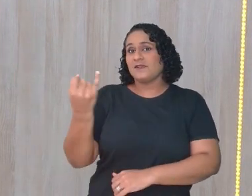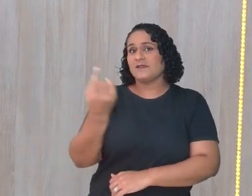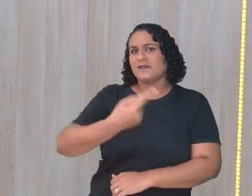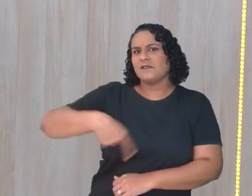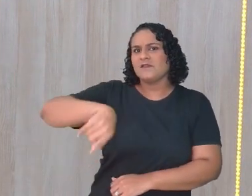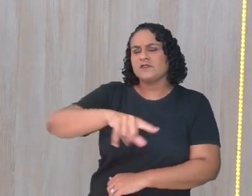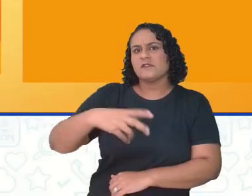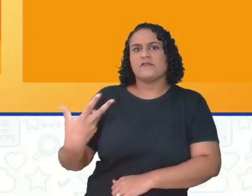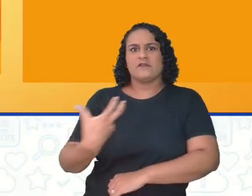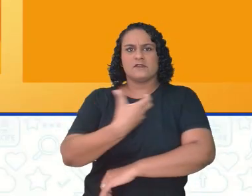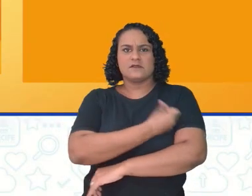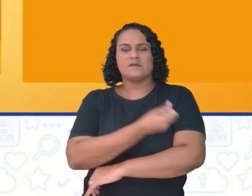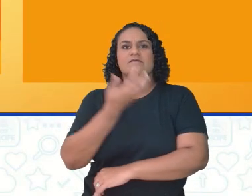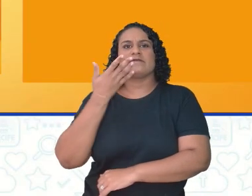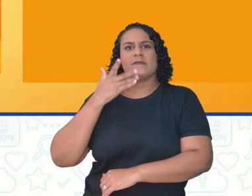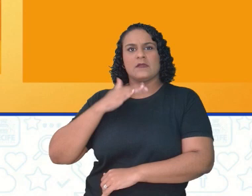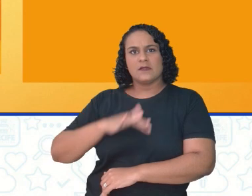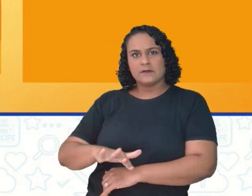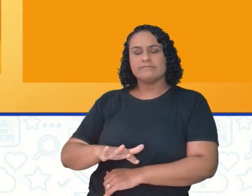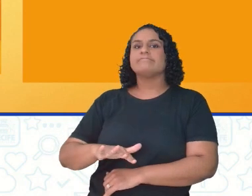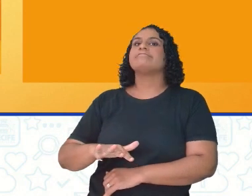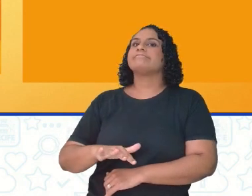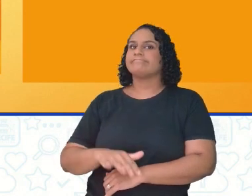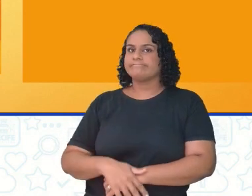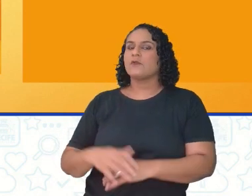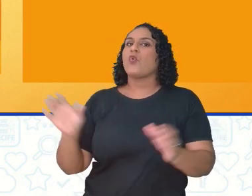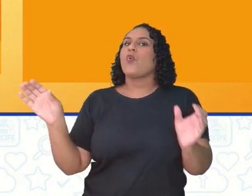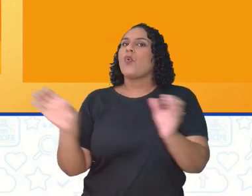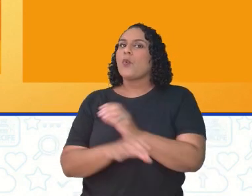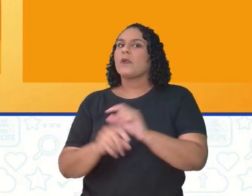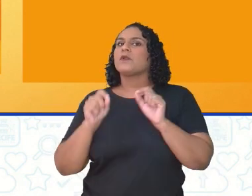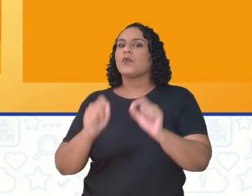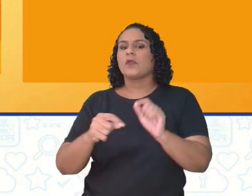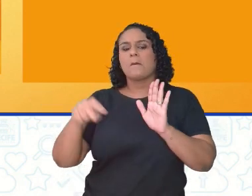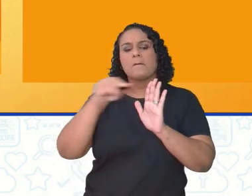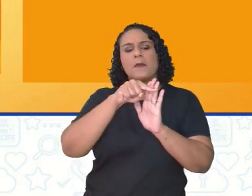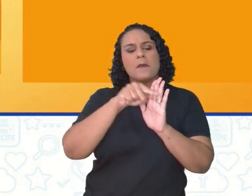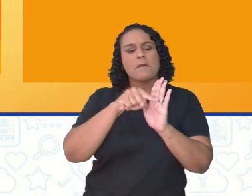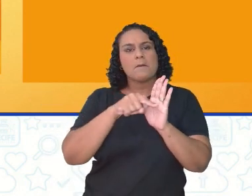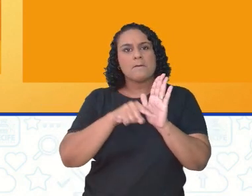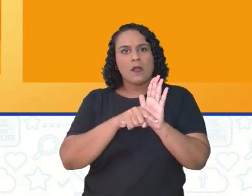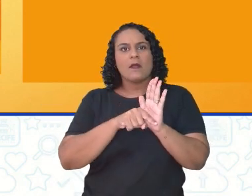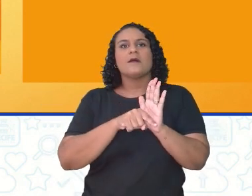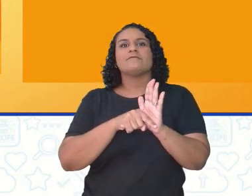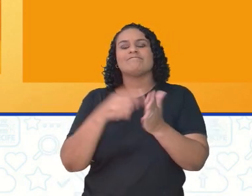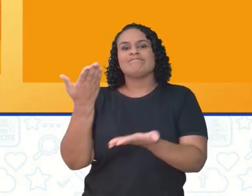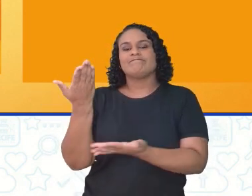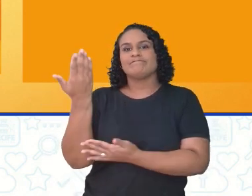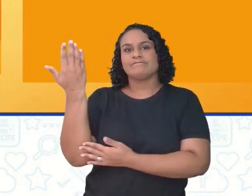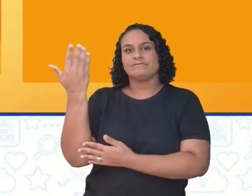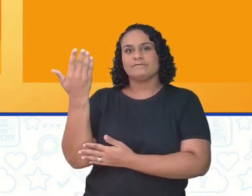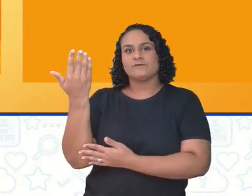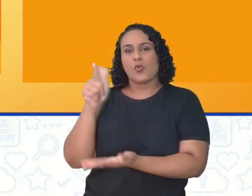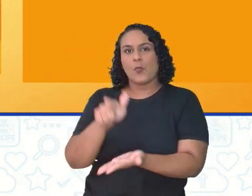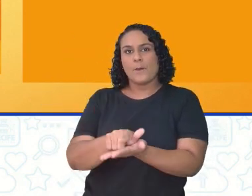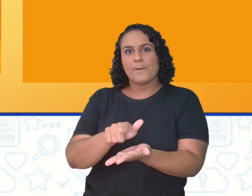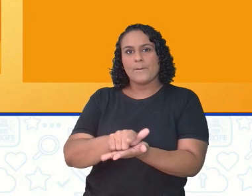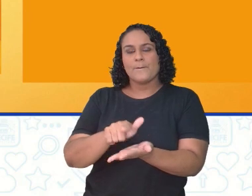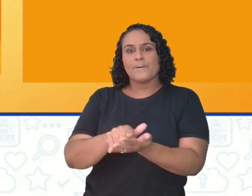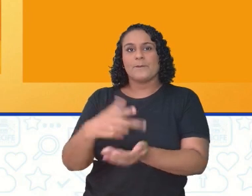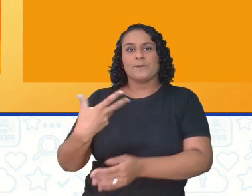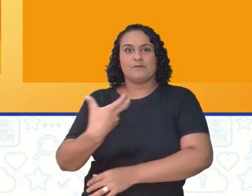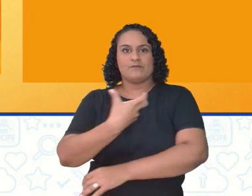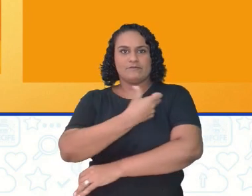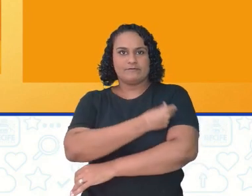vocês vacinem as crianças e completem também o esquema vacinal. Observem aí a carteirinha de vacina dos